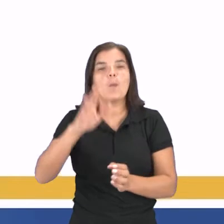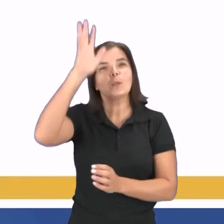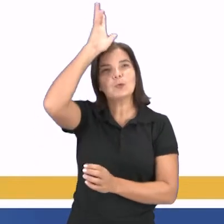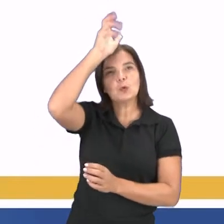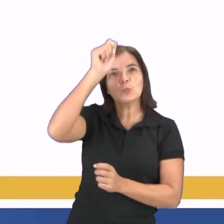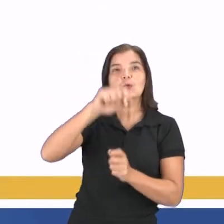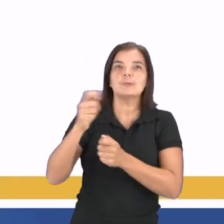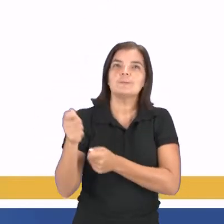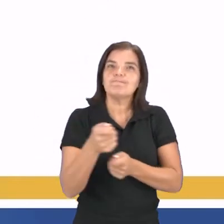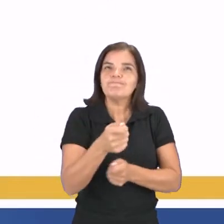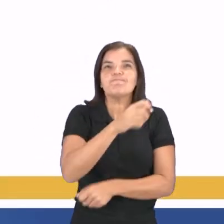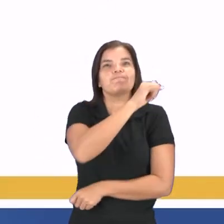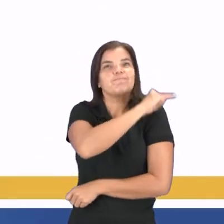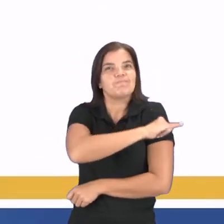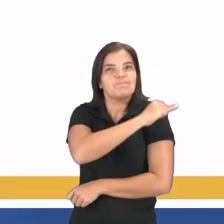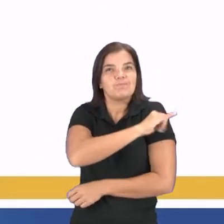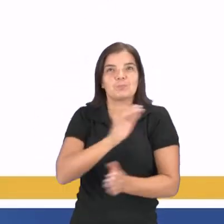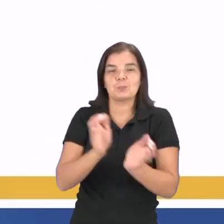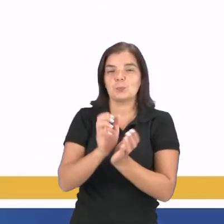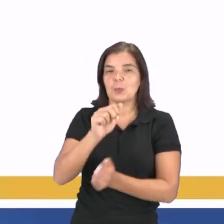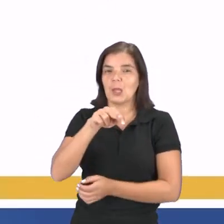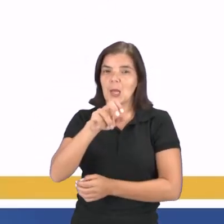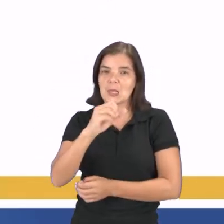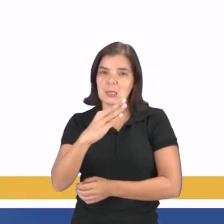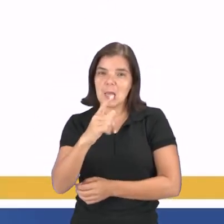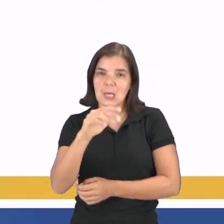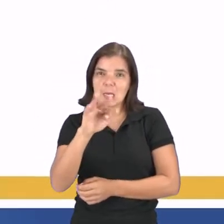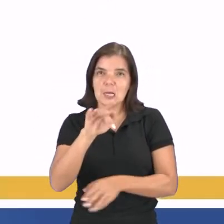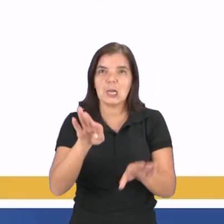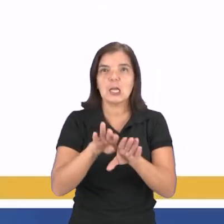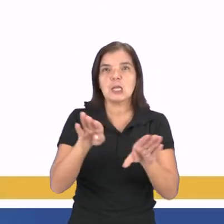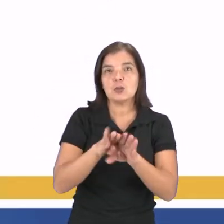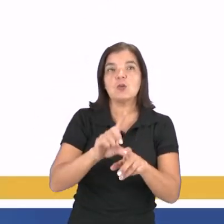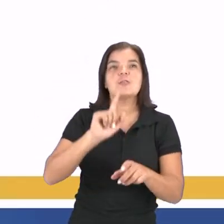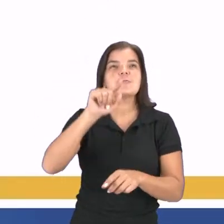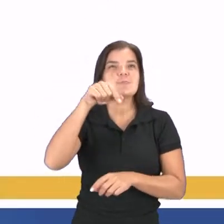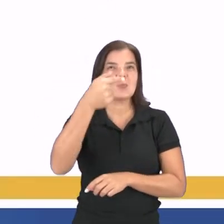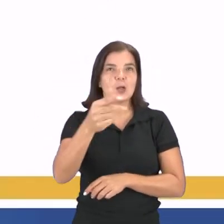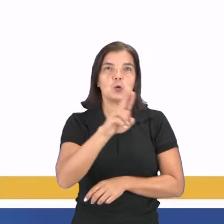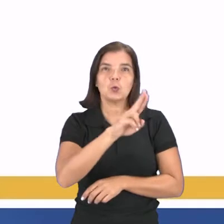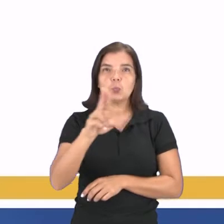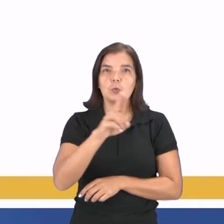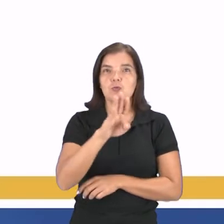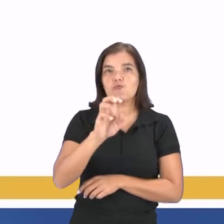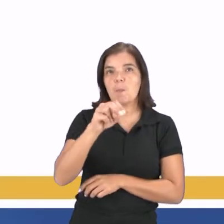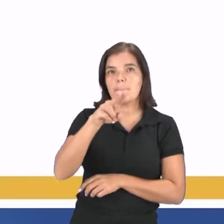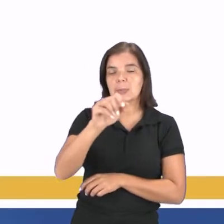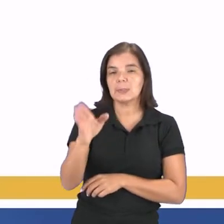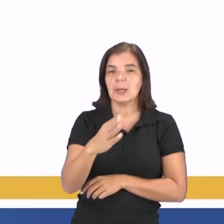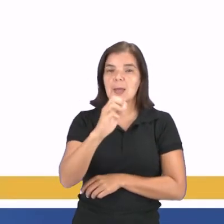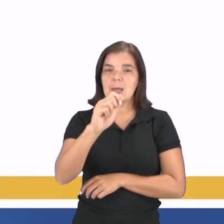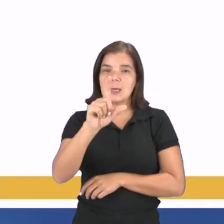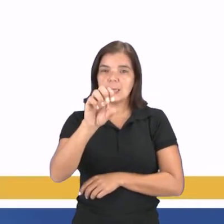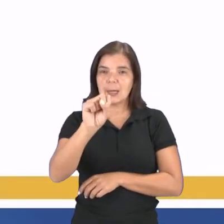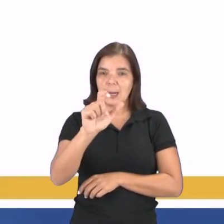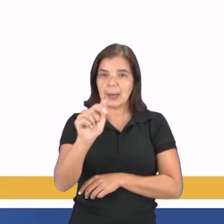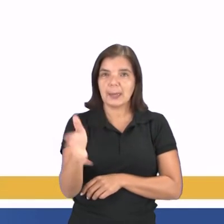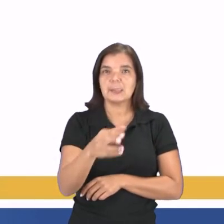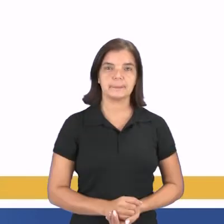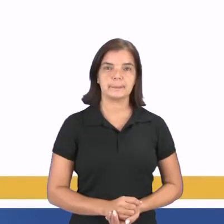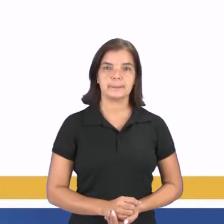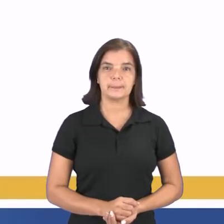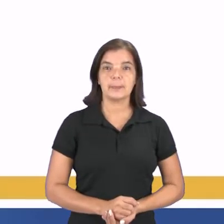Bombeiros do Rio de Janeiro, formada por Anacleto de Meieiros, e que mais tarde seria chamada também a Banda da Casa